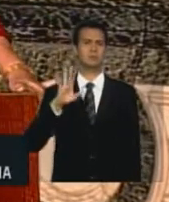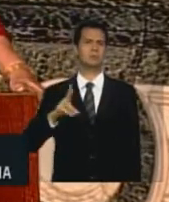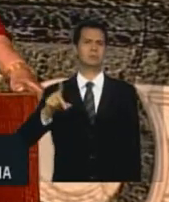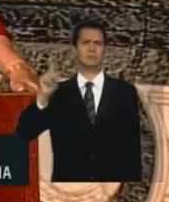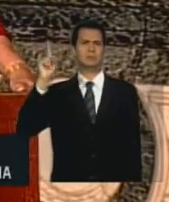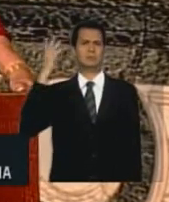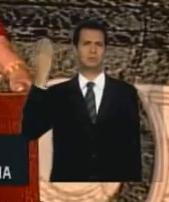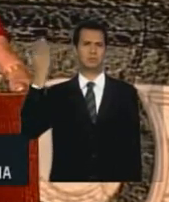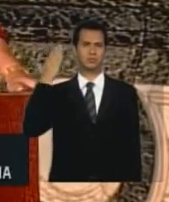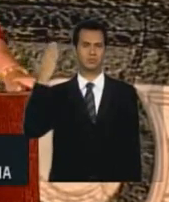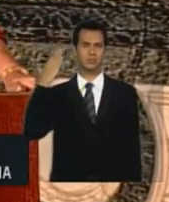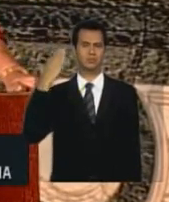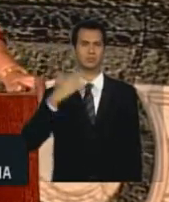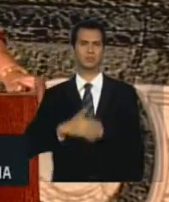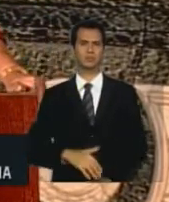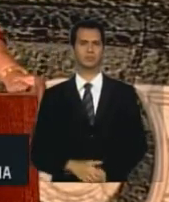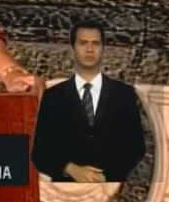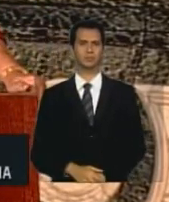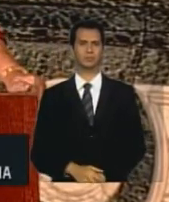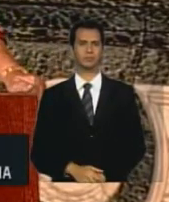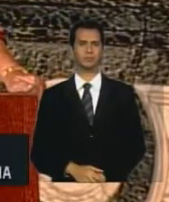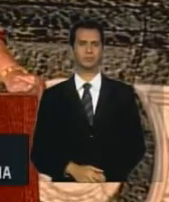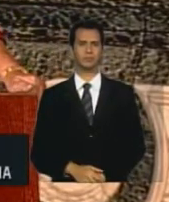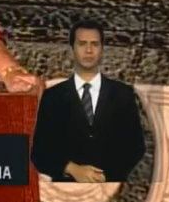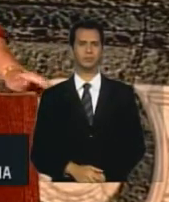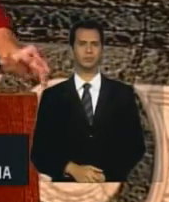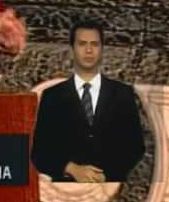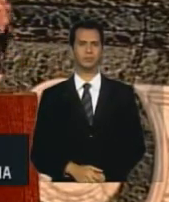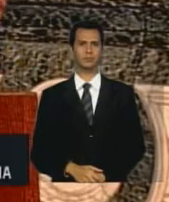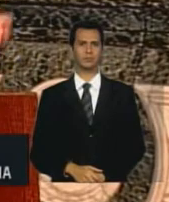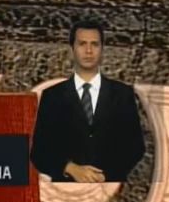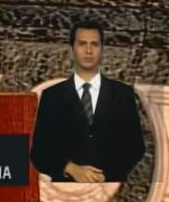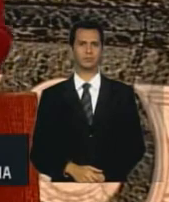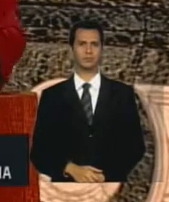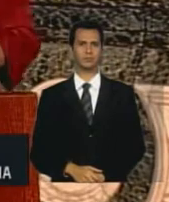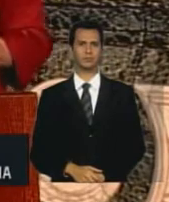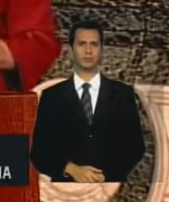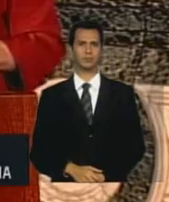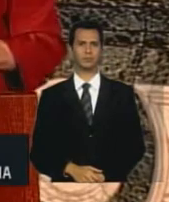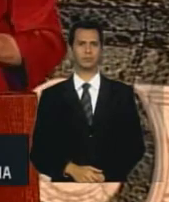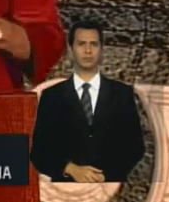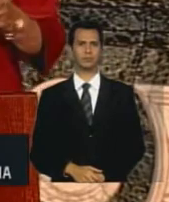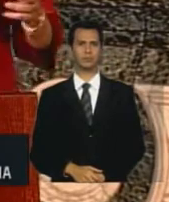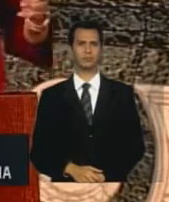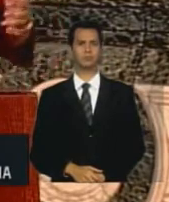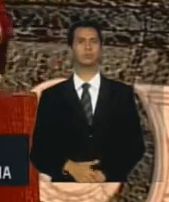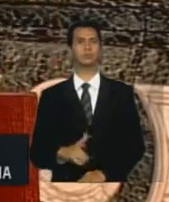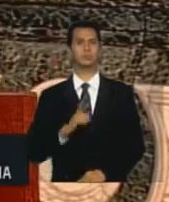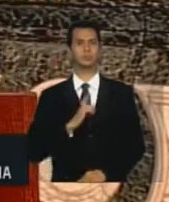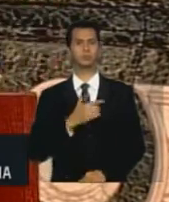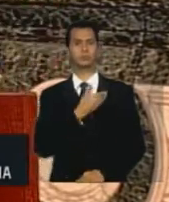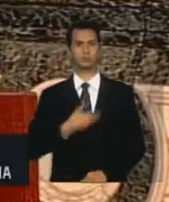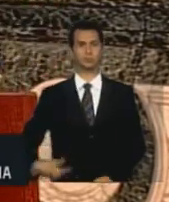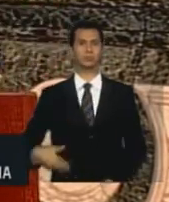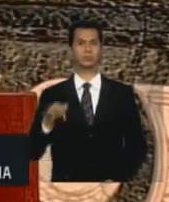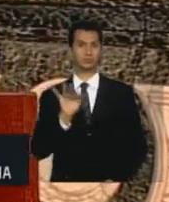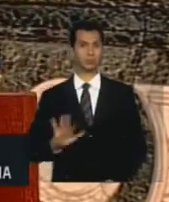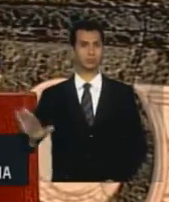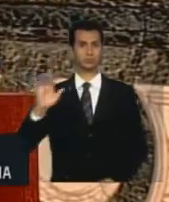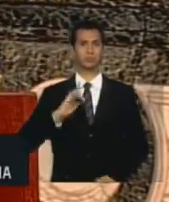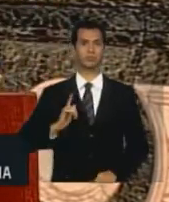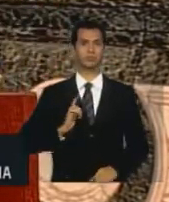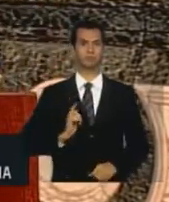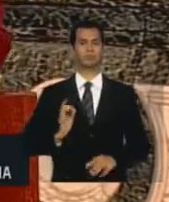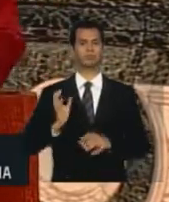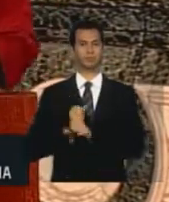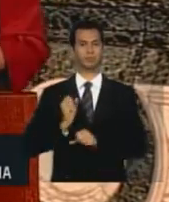época, ele fez uma espécie de um encontro de contas e